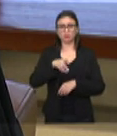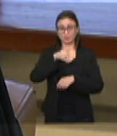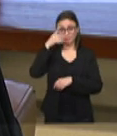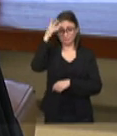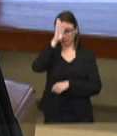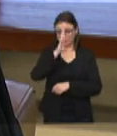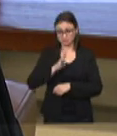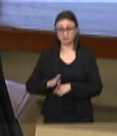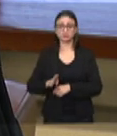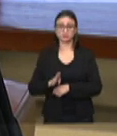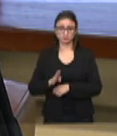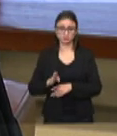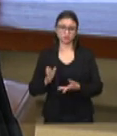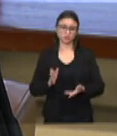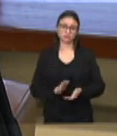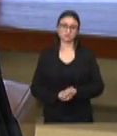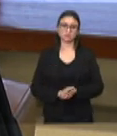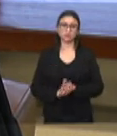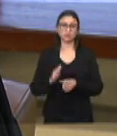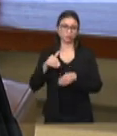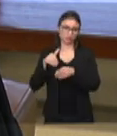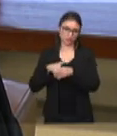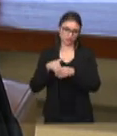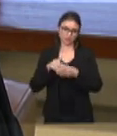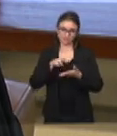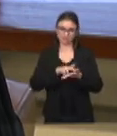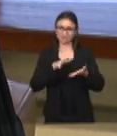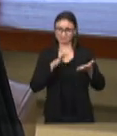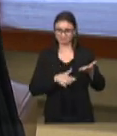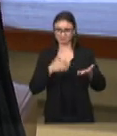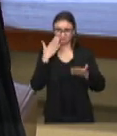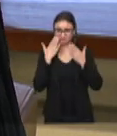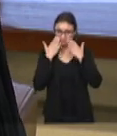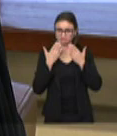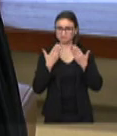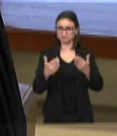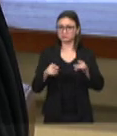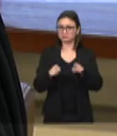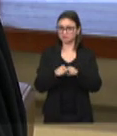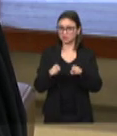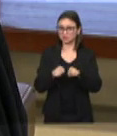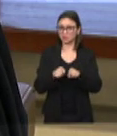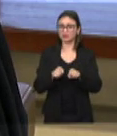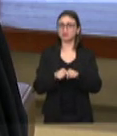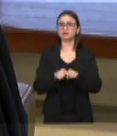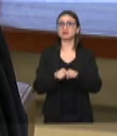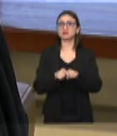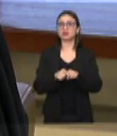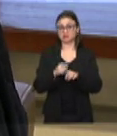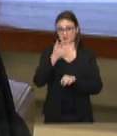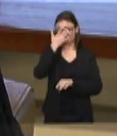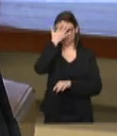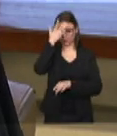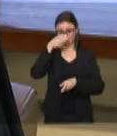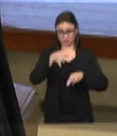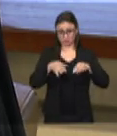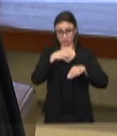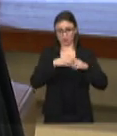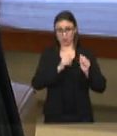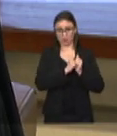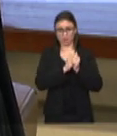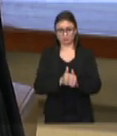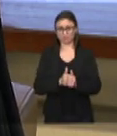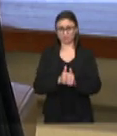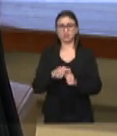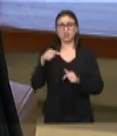foi assentuado no voto da eminente relatora e também dos que a seguiram. O Supremo